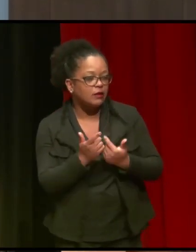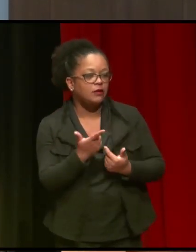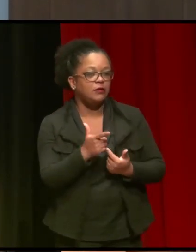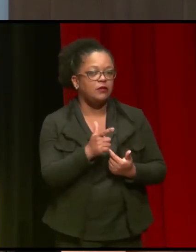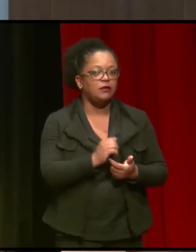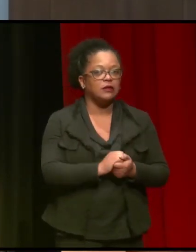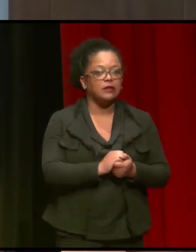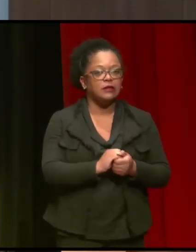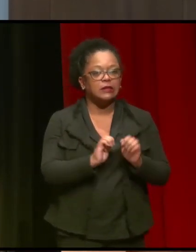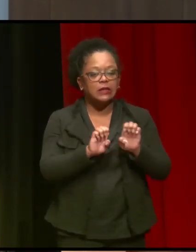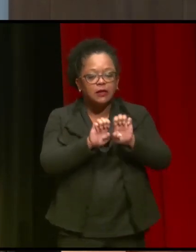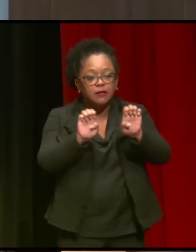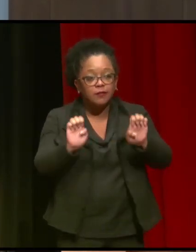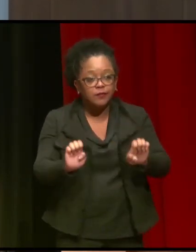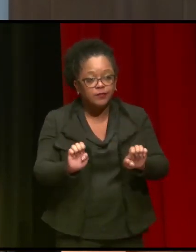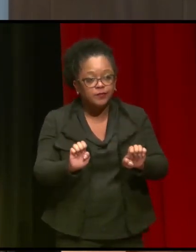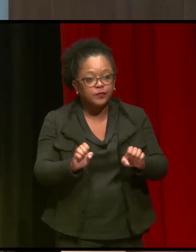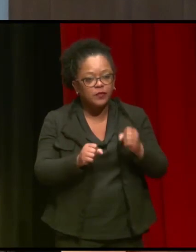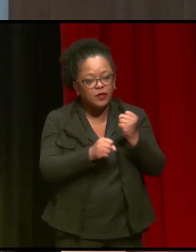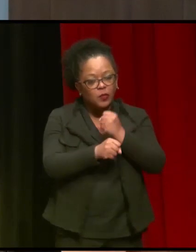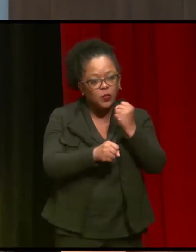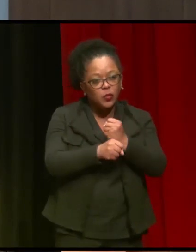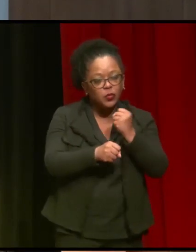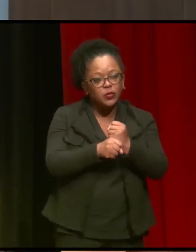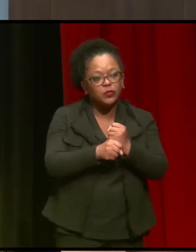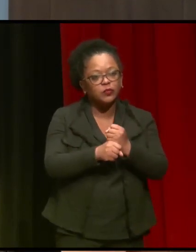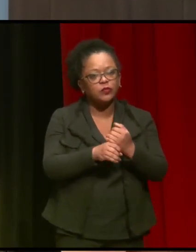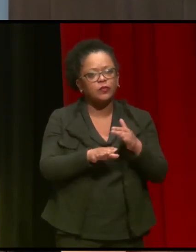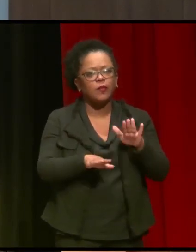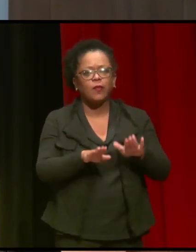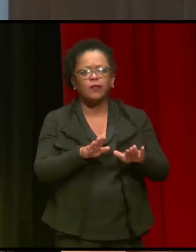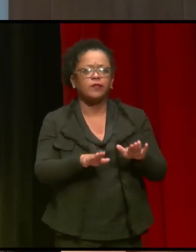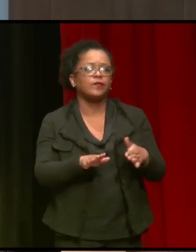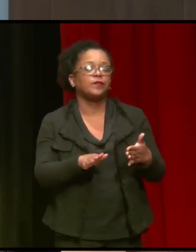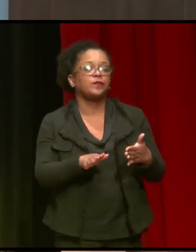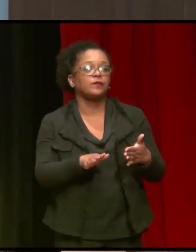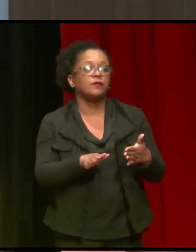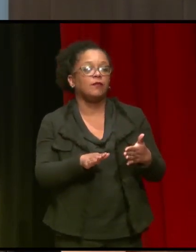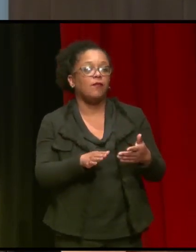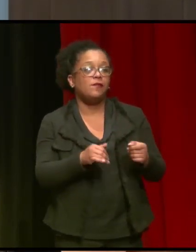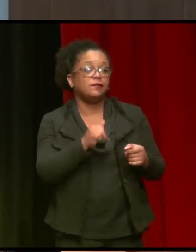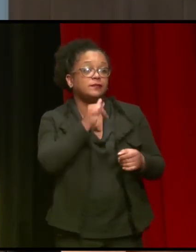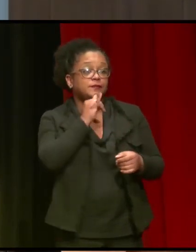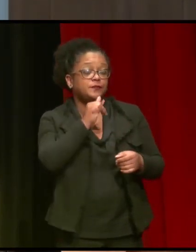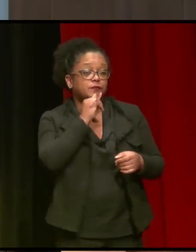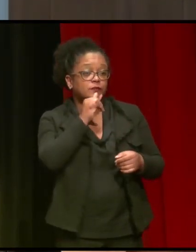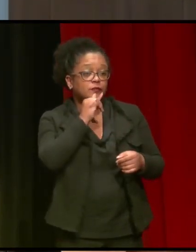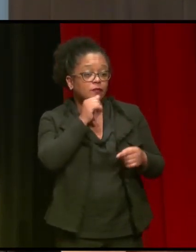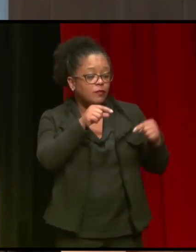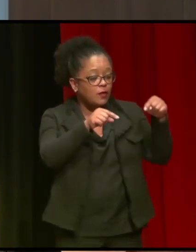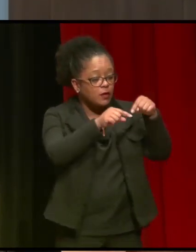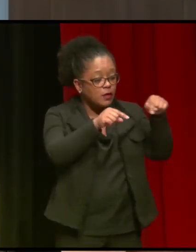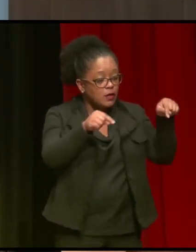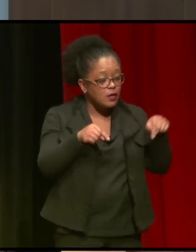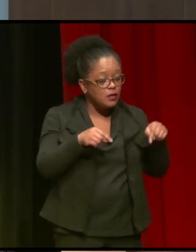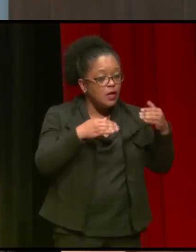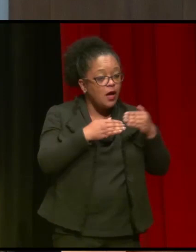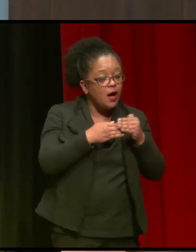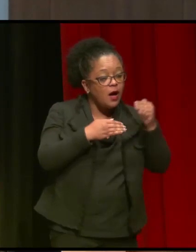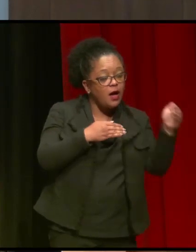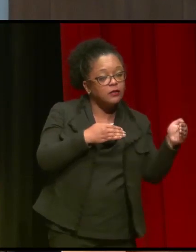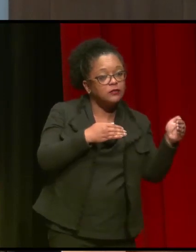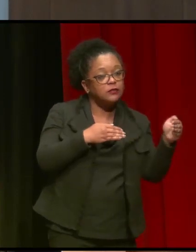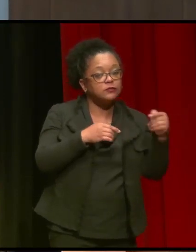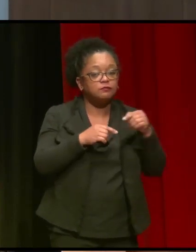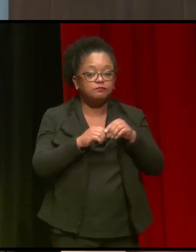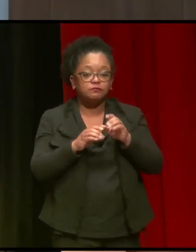degrau, vai custar muito, mas às vezes uma igreja tem um salão de festa, de comunhão, do lado, tem igreja que tem isso, né? Um